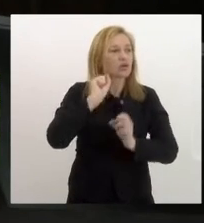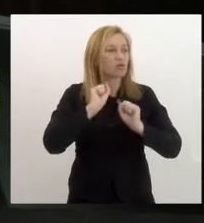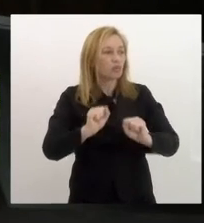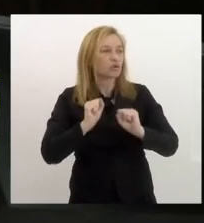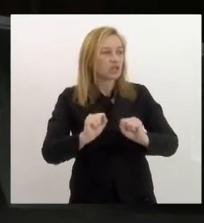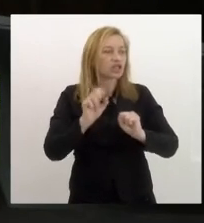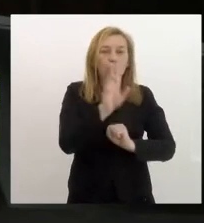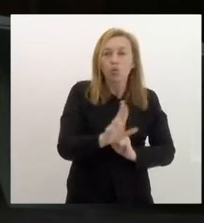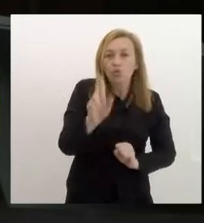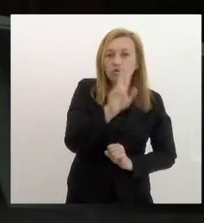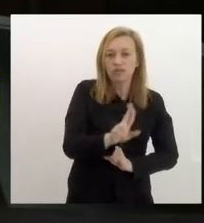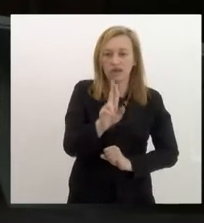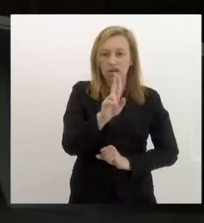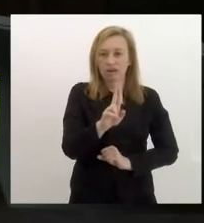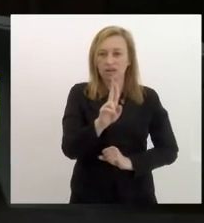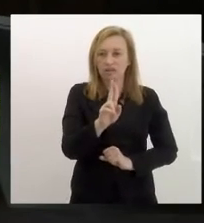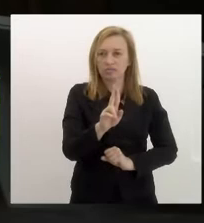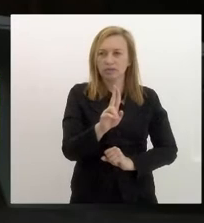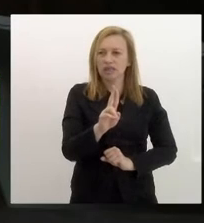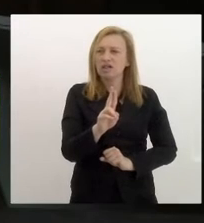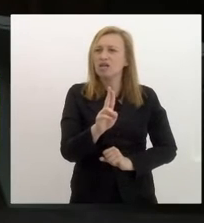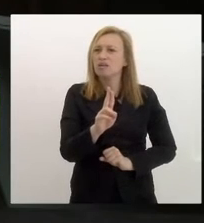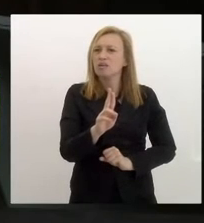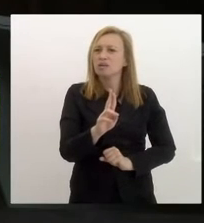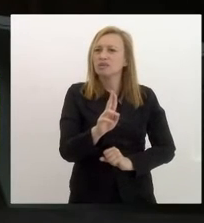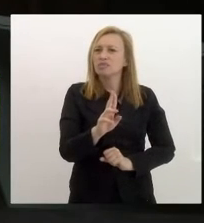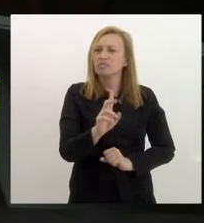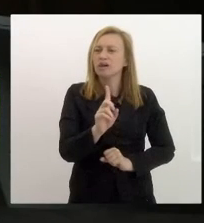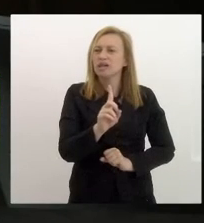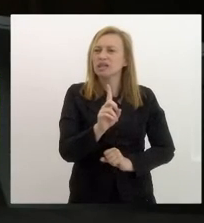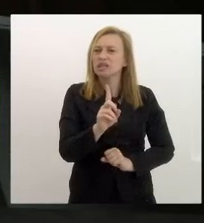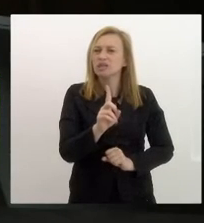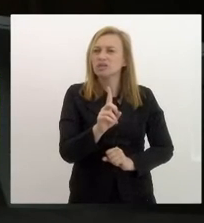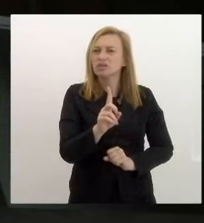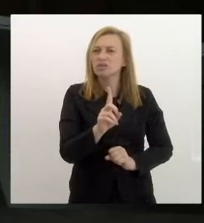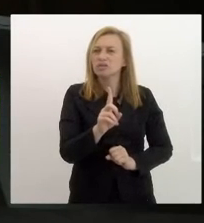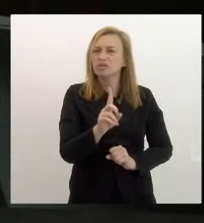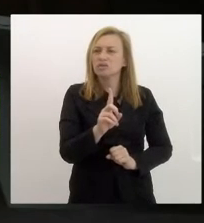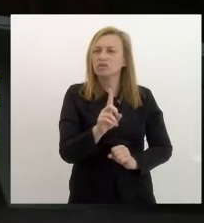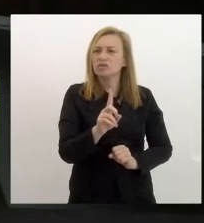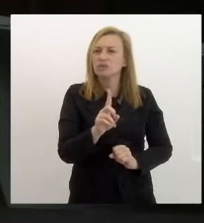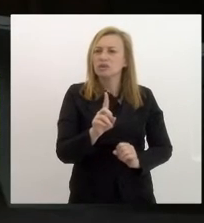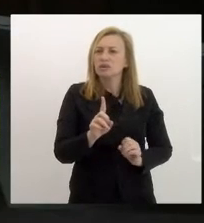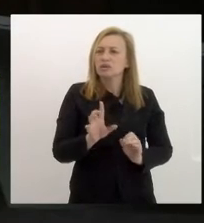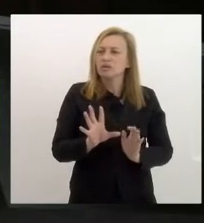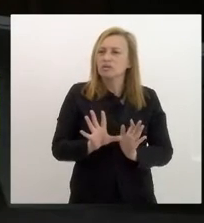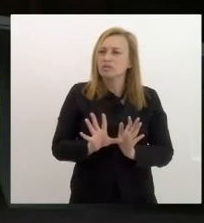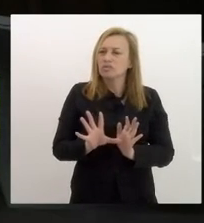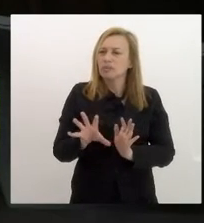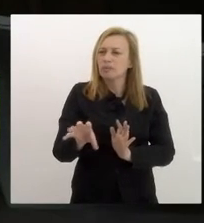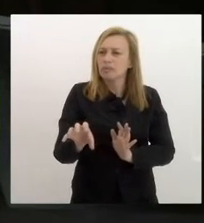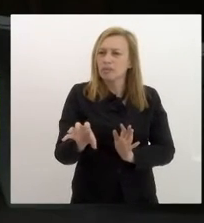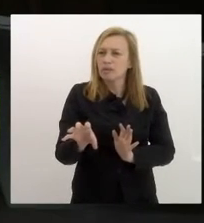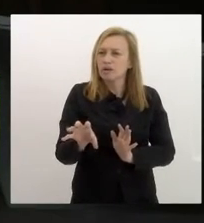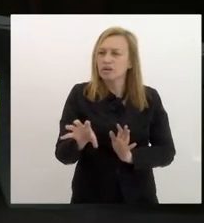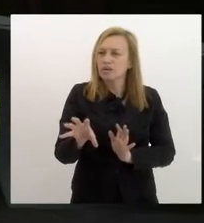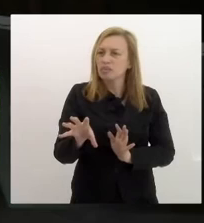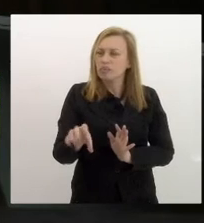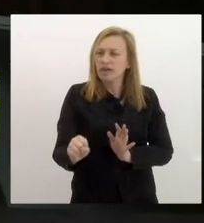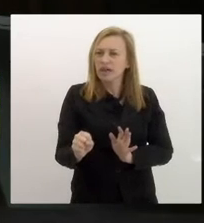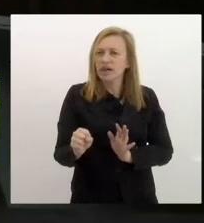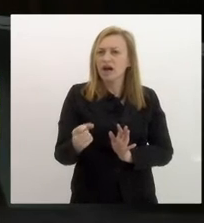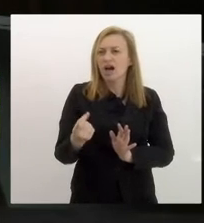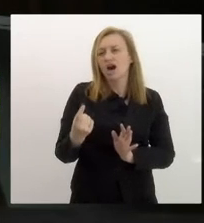pudéssemos utilizar iOS para não sangrar o caixa do Tesouro e não comprometer o